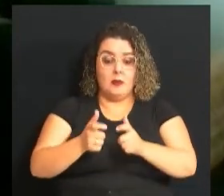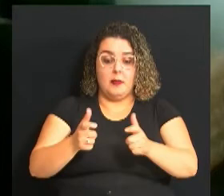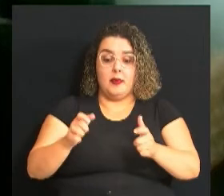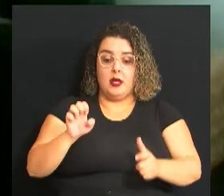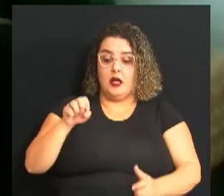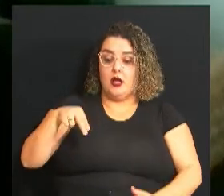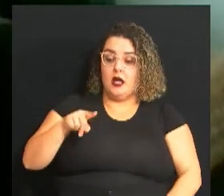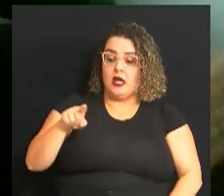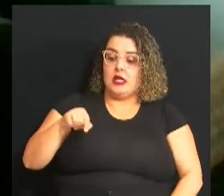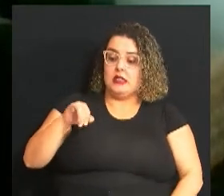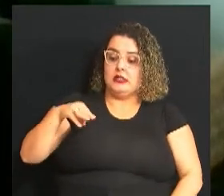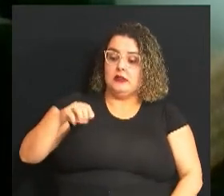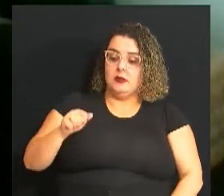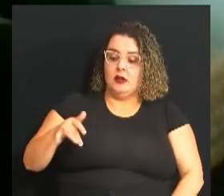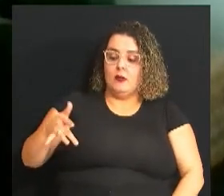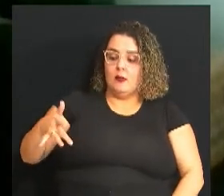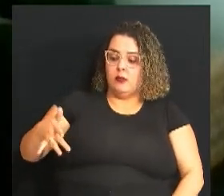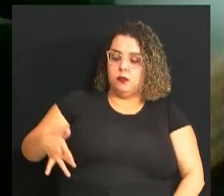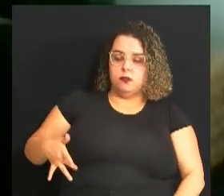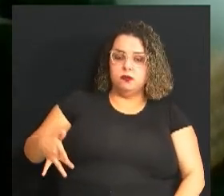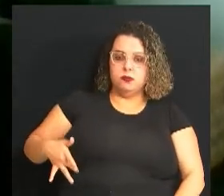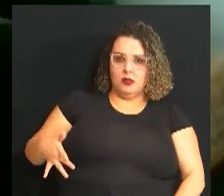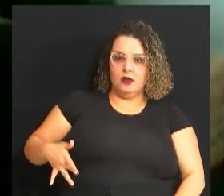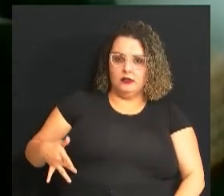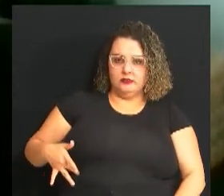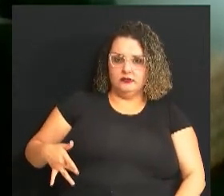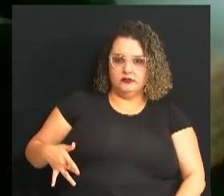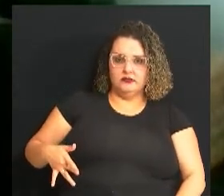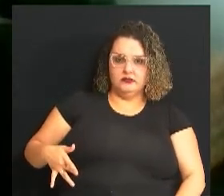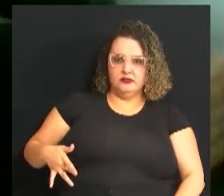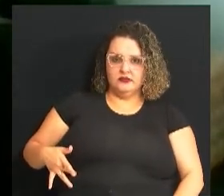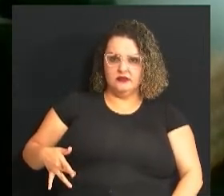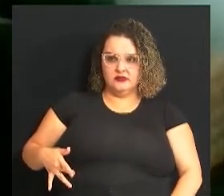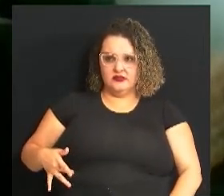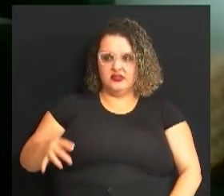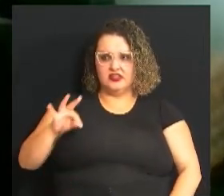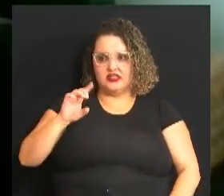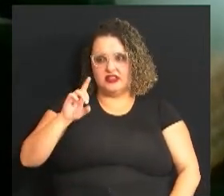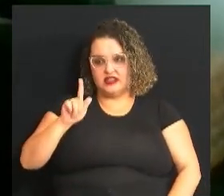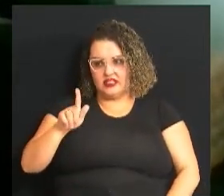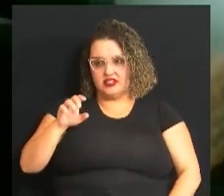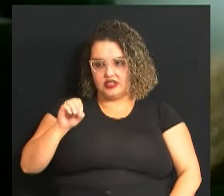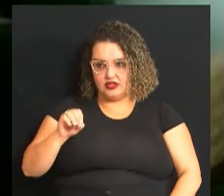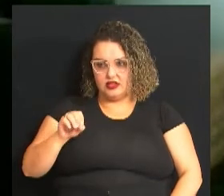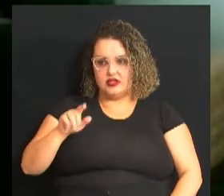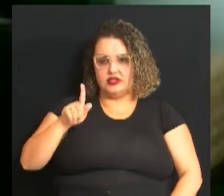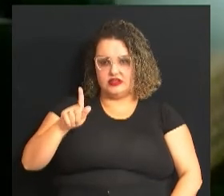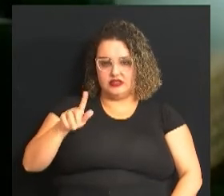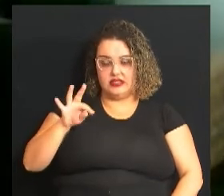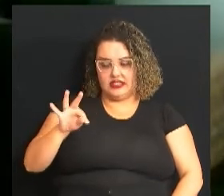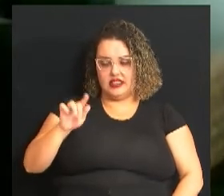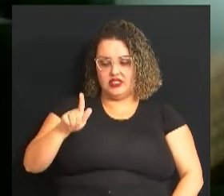fígado, as chamadas transaminases, TGO e TGP, que são as siglas